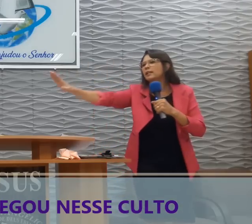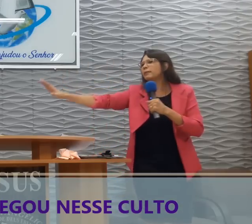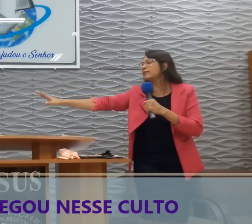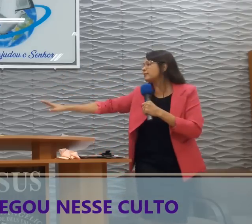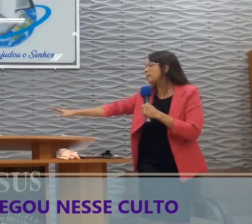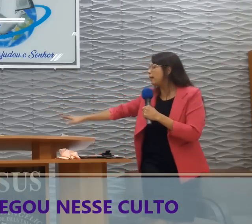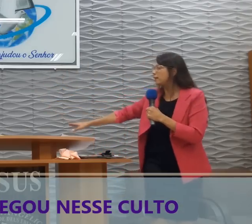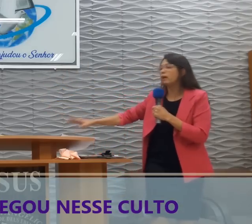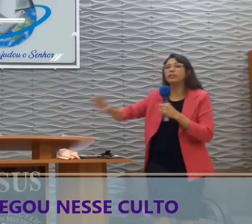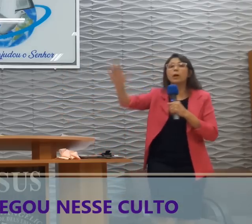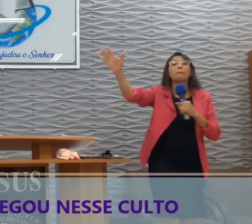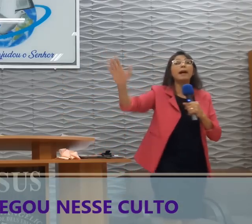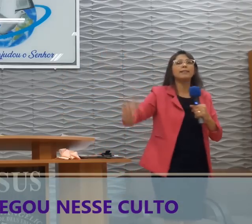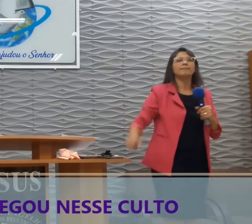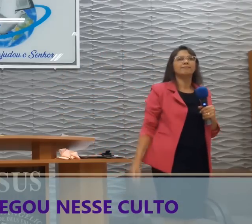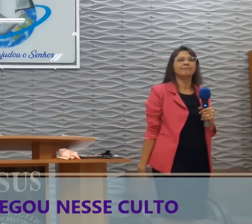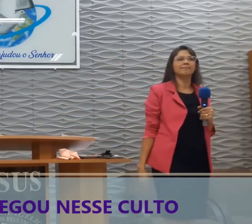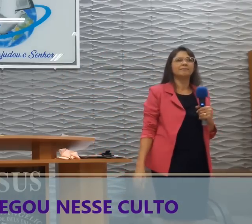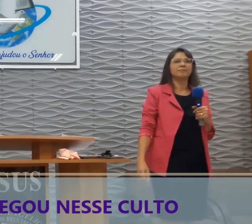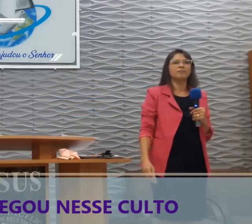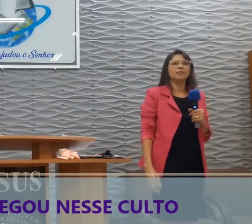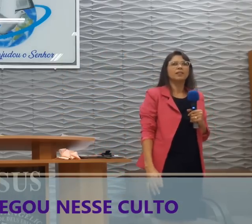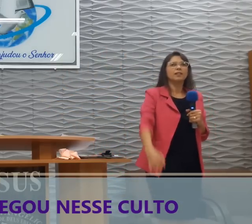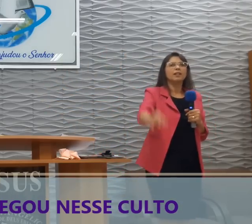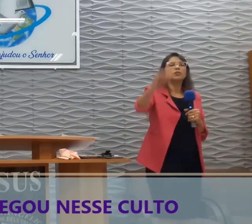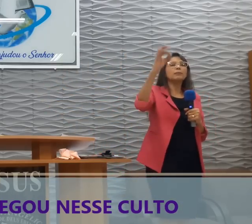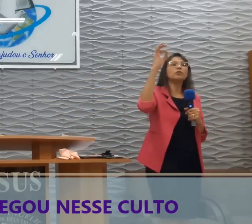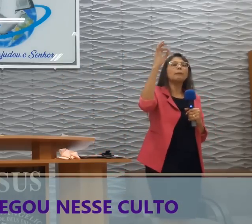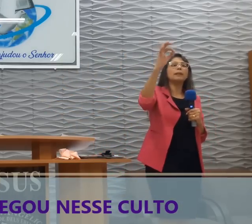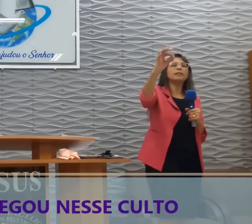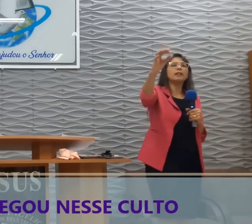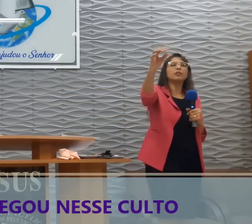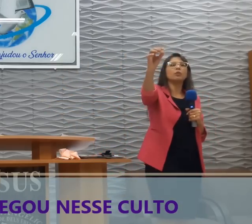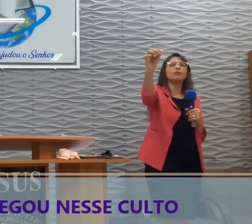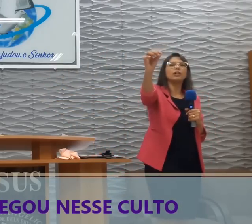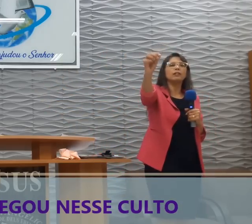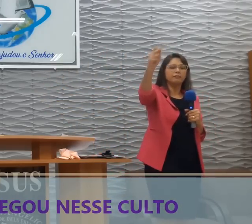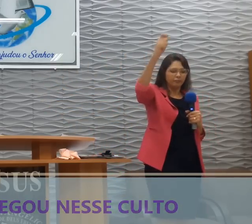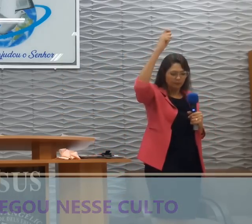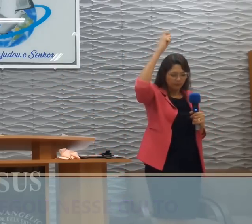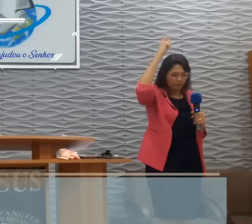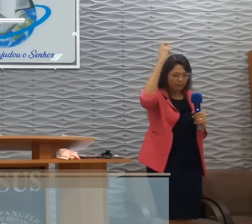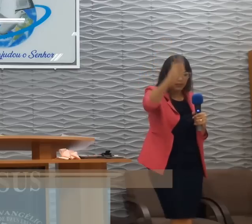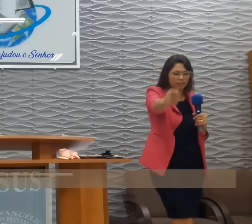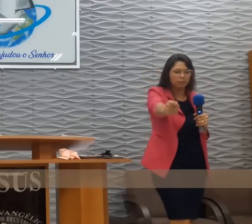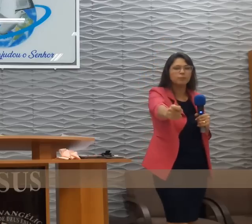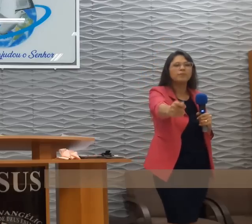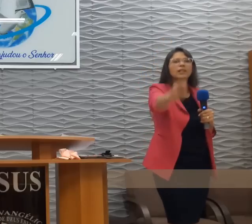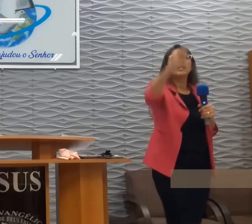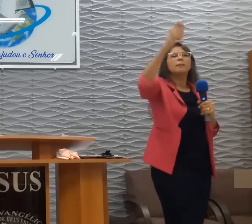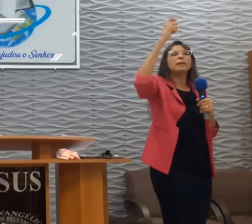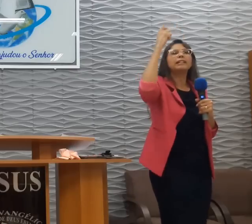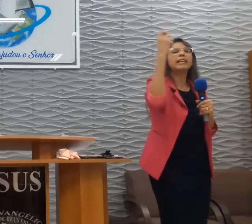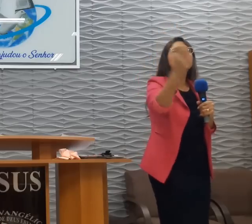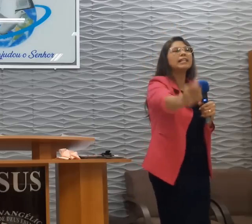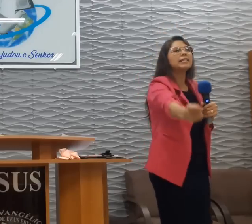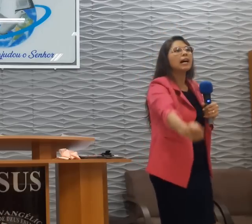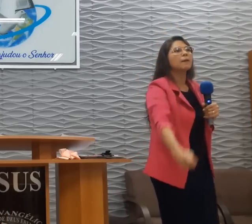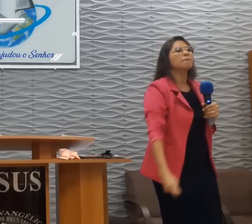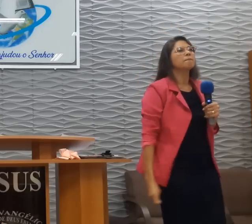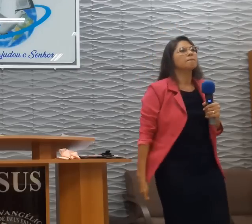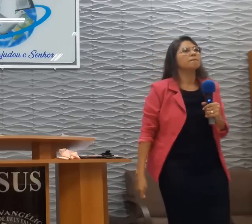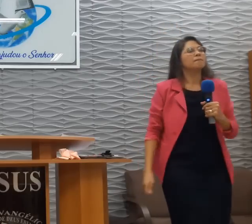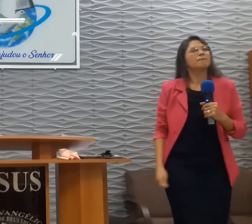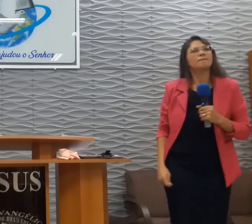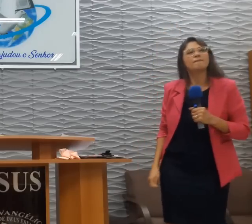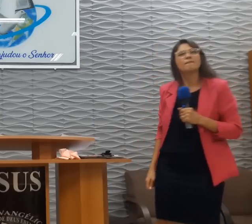porque casamento dá trabalho, está vendo teu pai? Sabe que tu tá plantando na vida da tua filha? Feminismo. Pra que